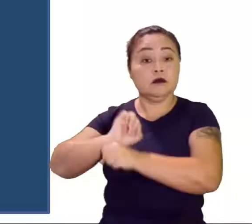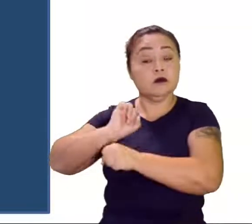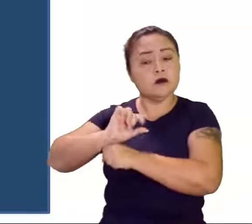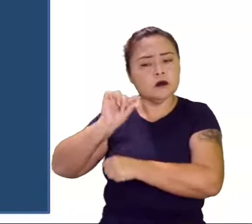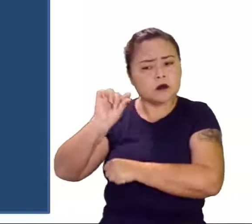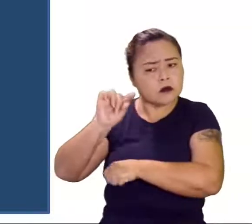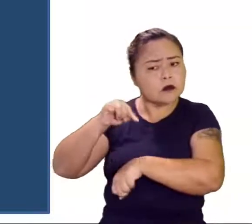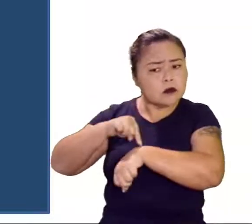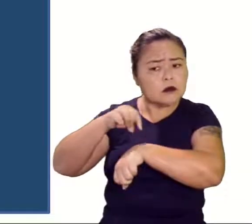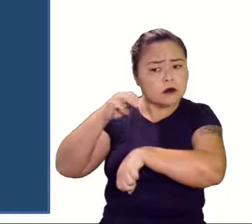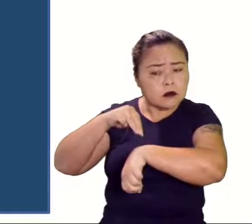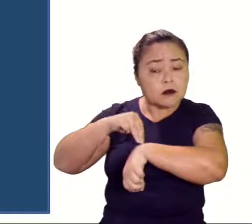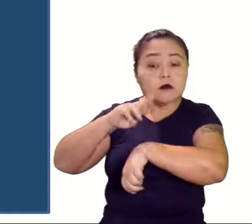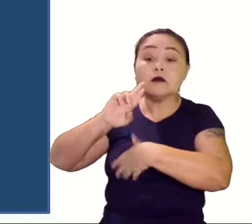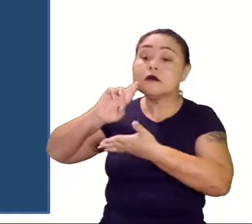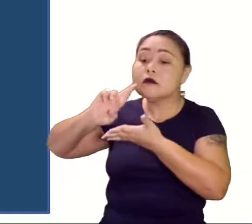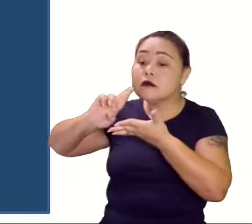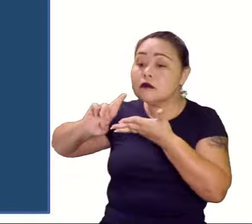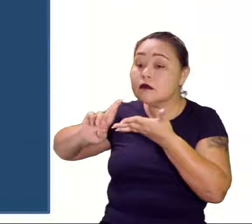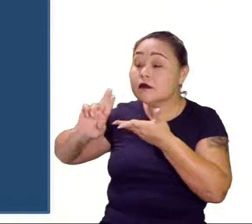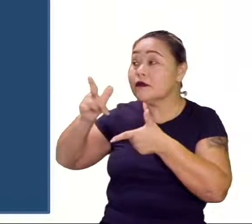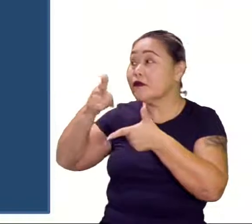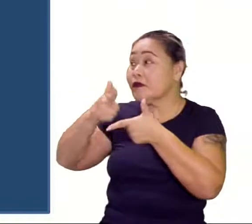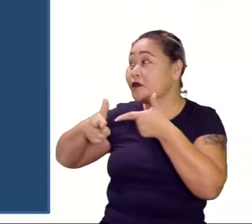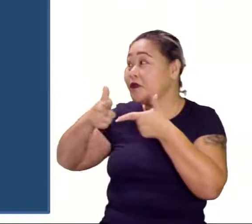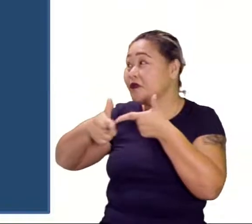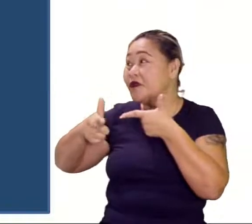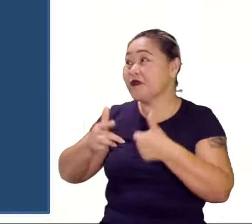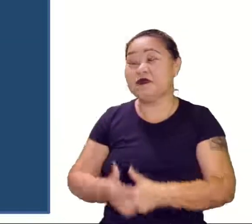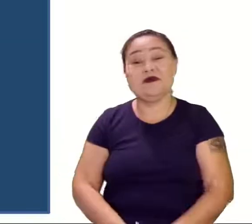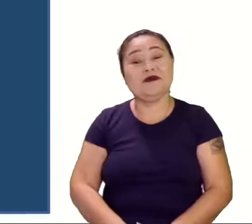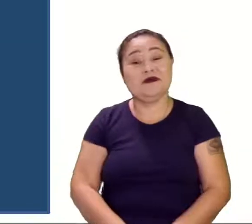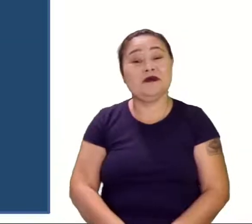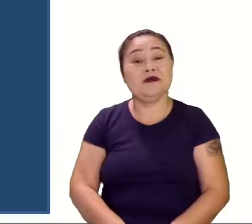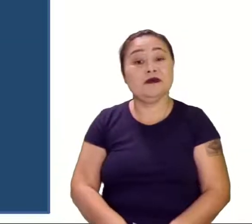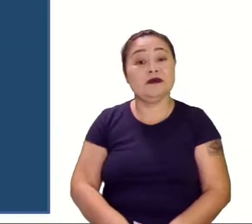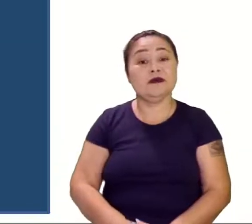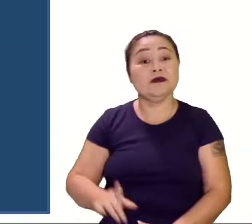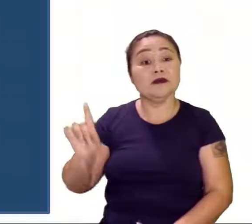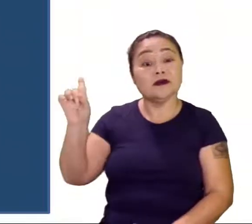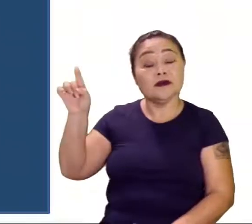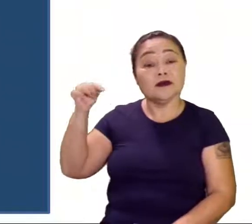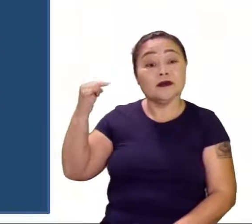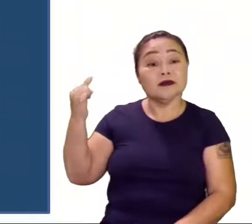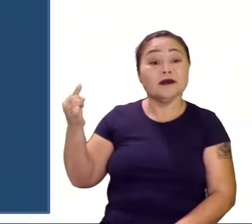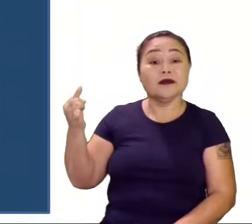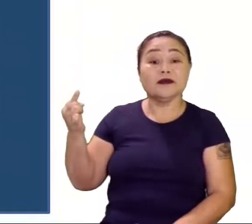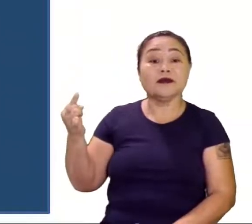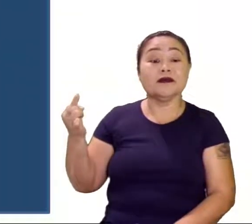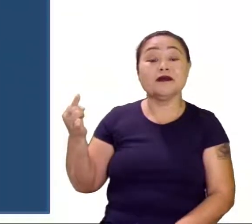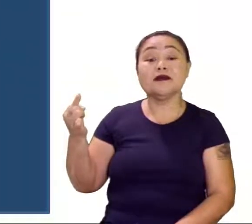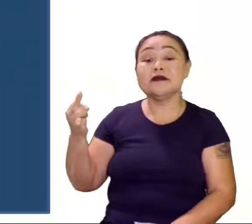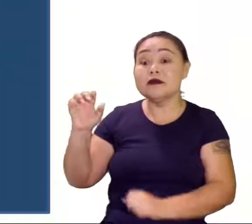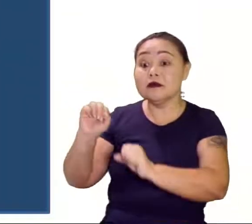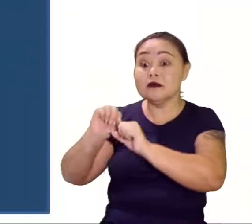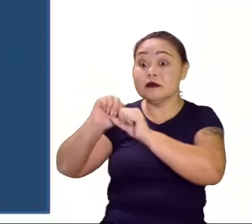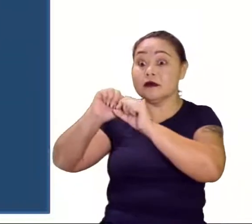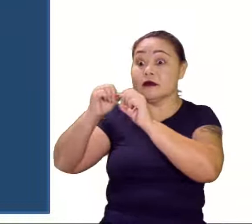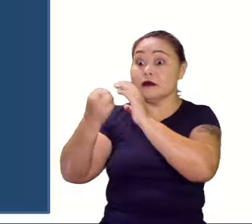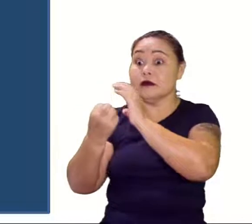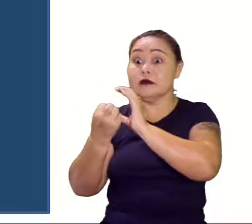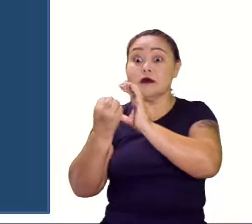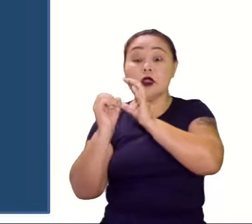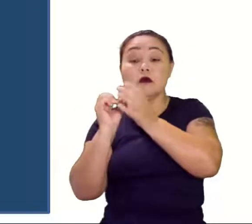pouquinho, um minutinho, que vamos resolver este problema. Este problema? Ah, vamos ter que dar a resposta antes, porque o surgir ficou de